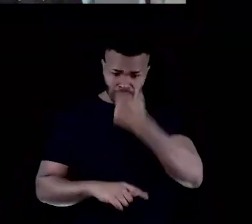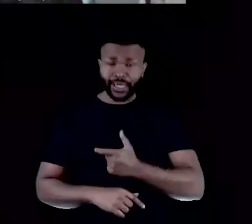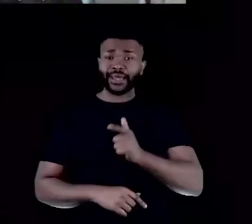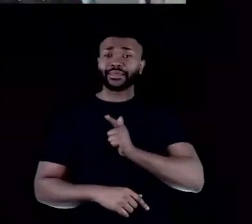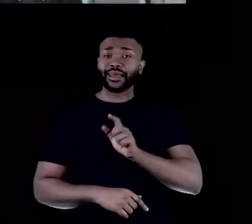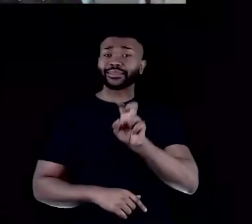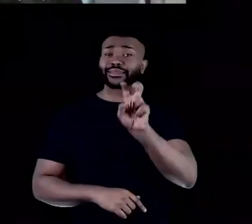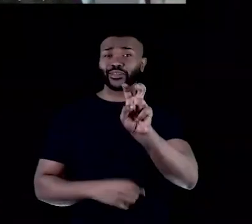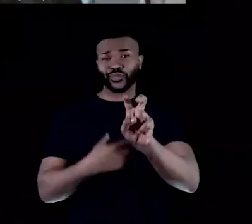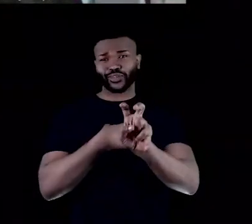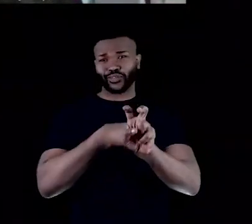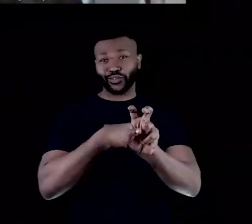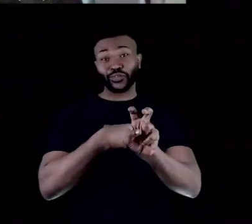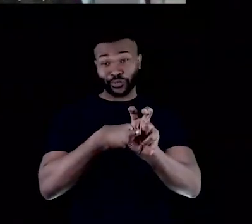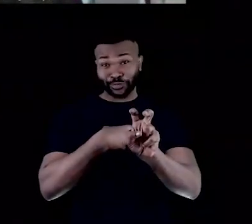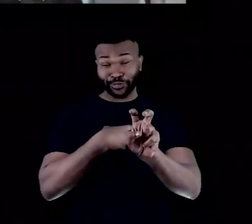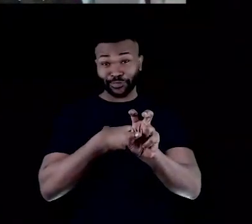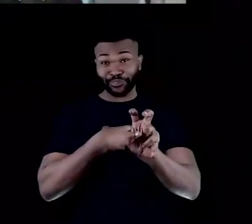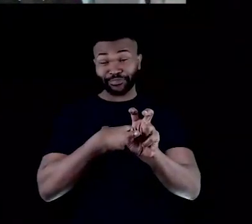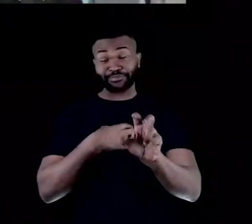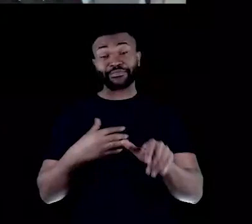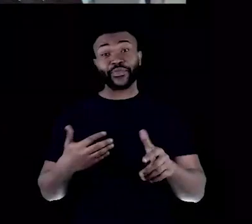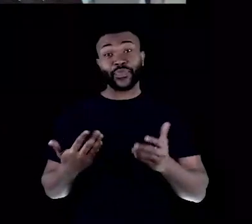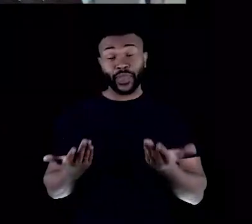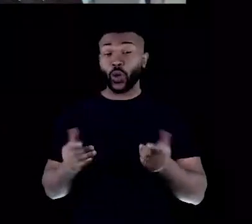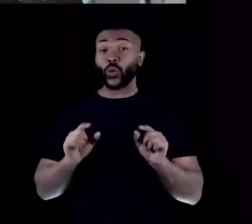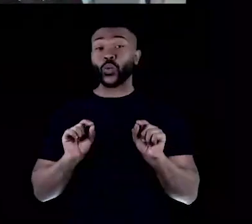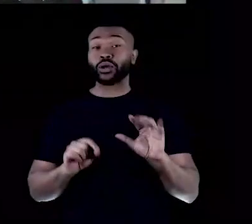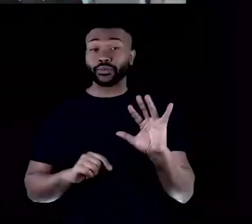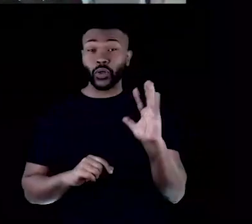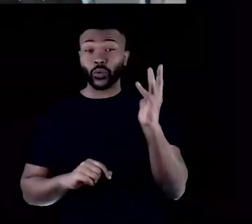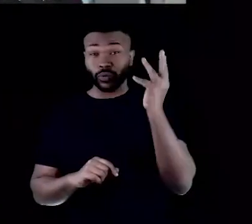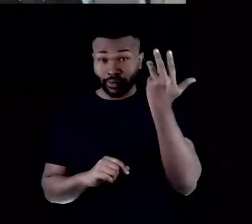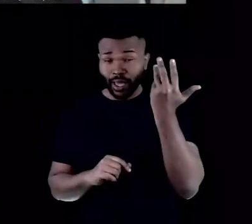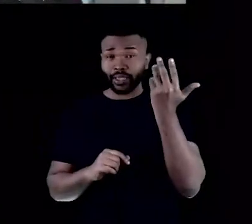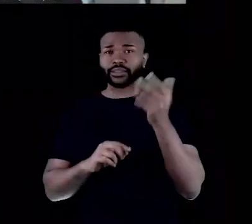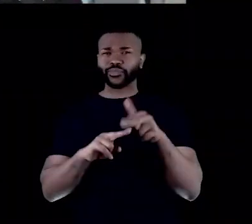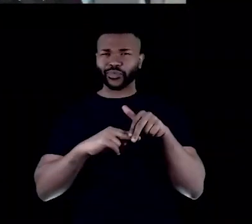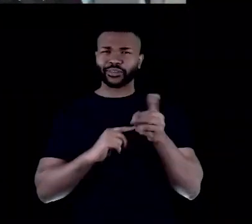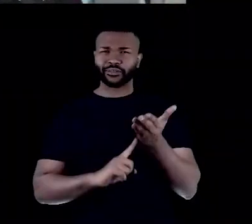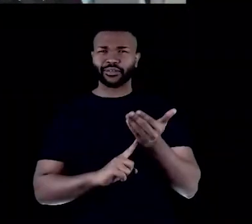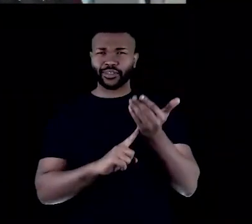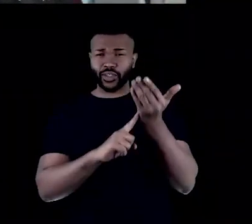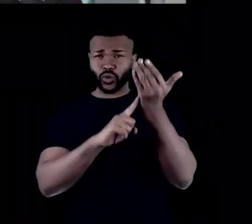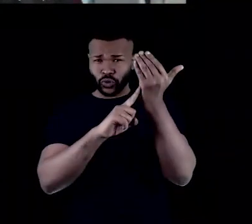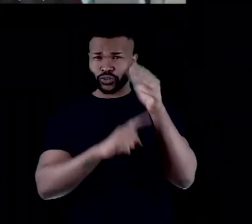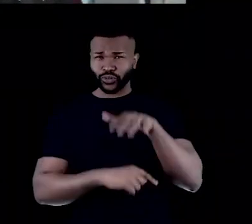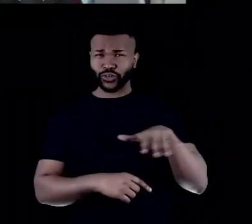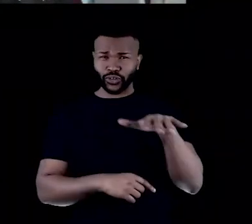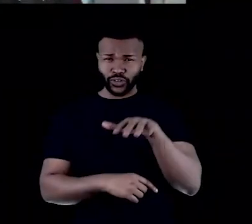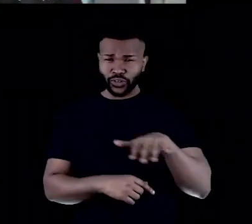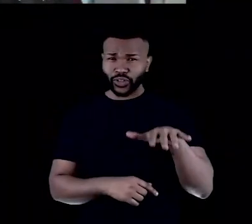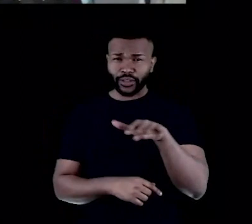5 sentidos, pretensamente, né? E uma coisa que acontece nesses meios tecnológicos é